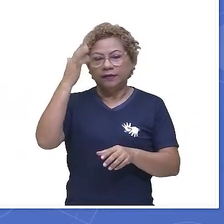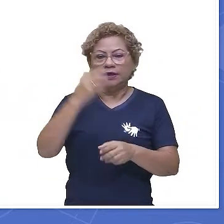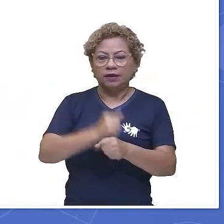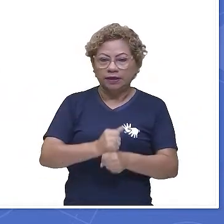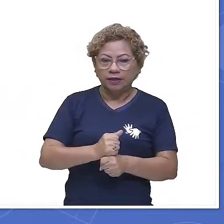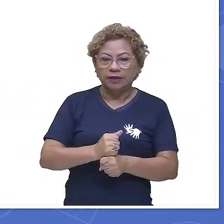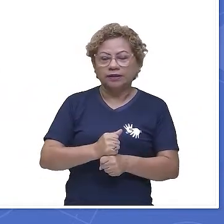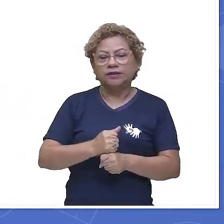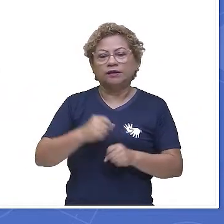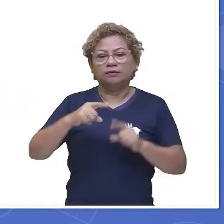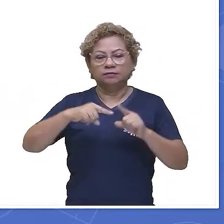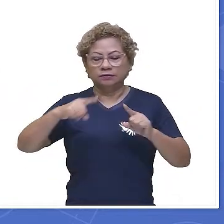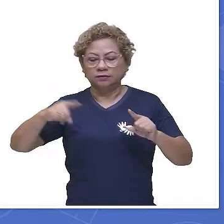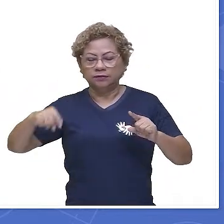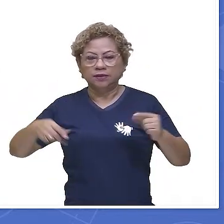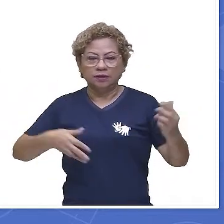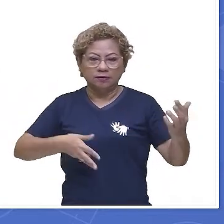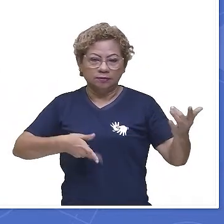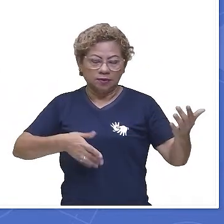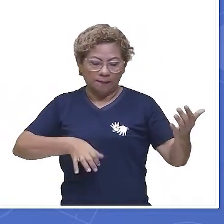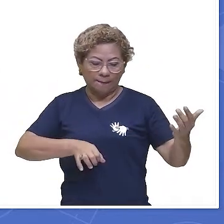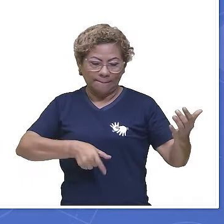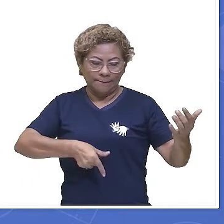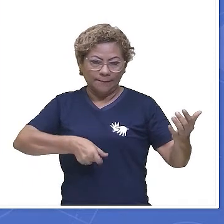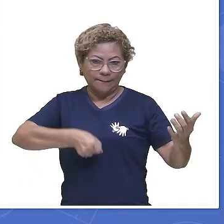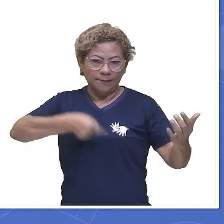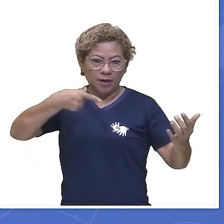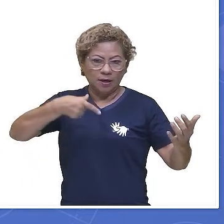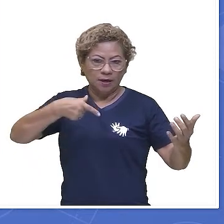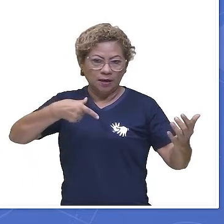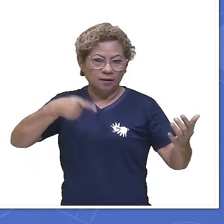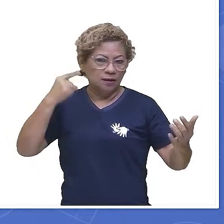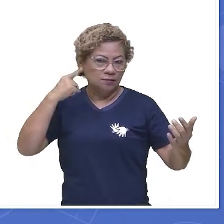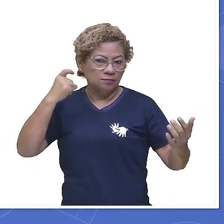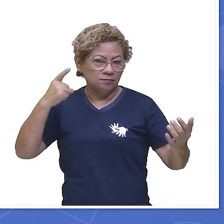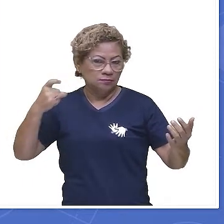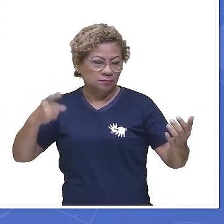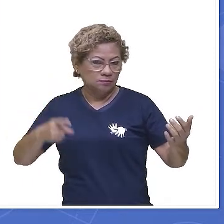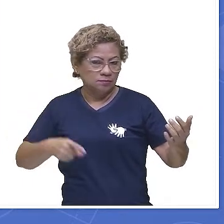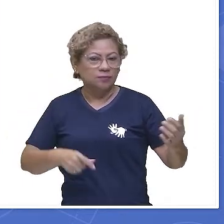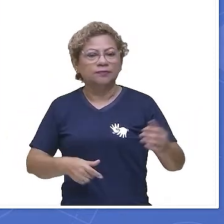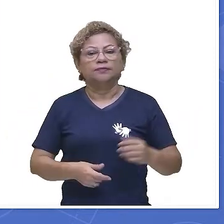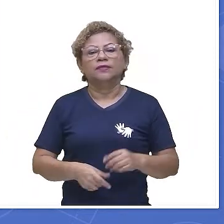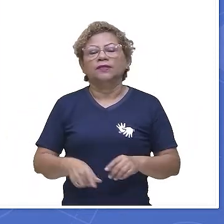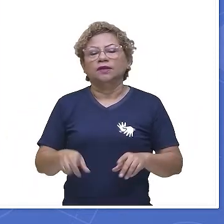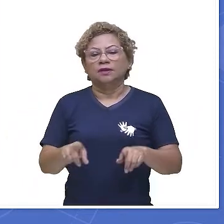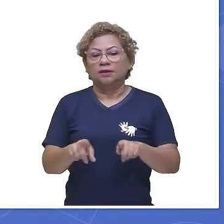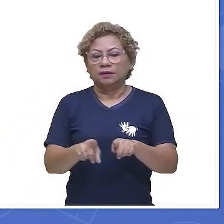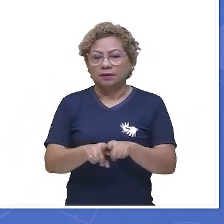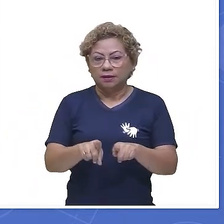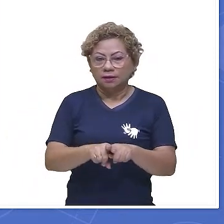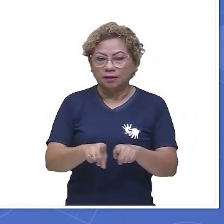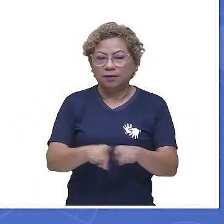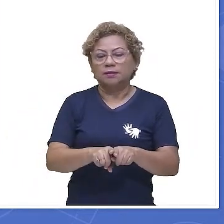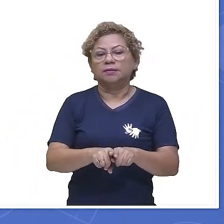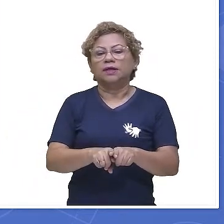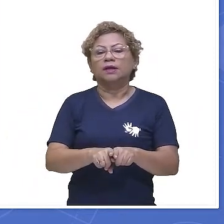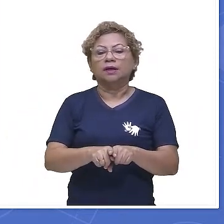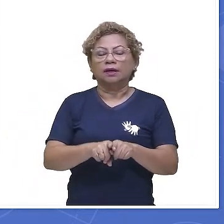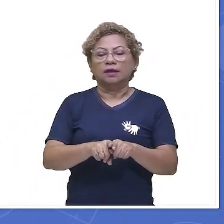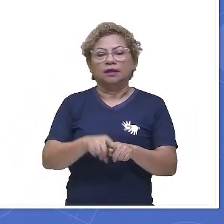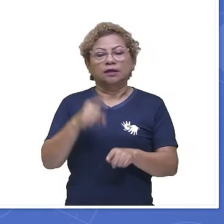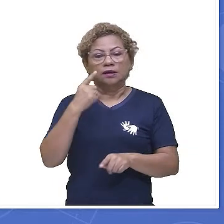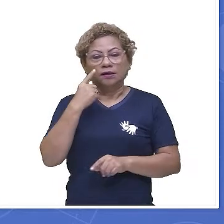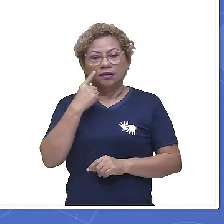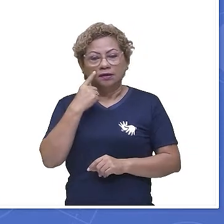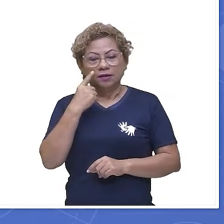né? Claro, porque o som é uma onda. Então, como a ondulatória estuda as ondas, tanto mecânicas quanto